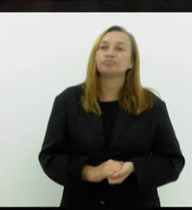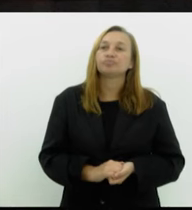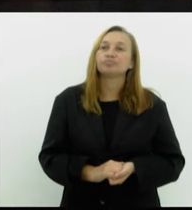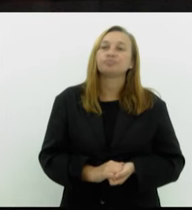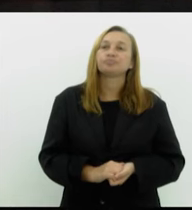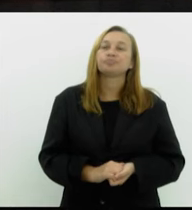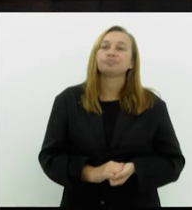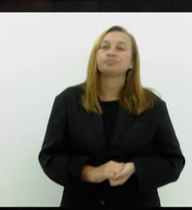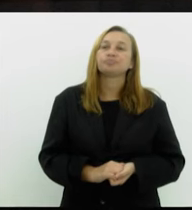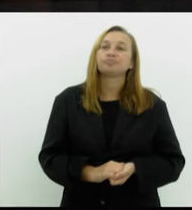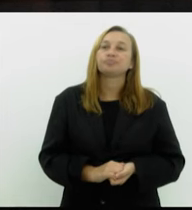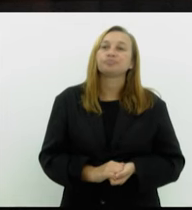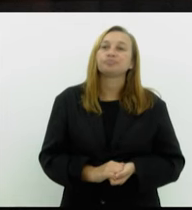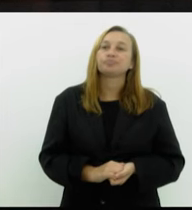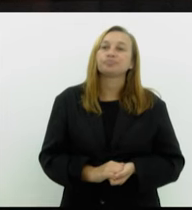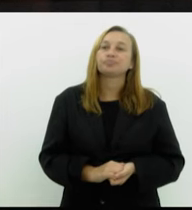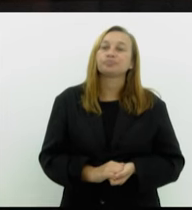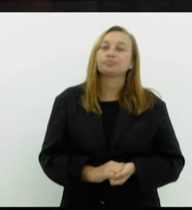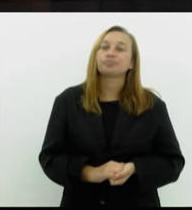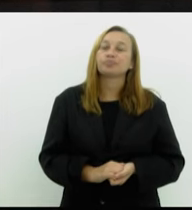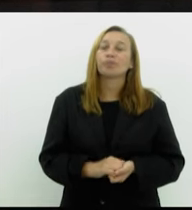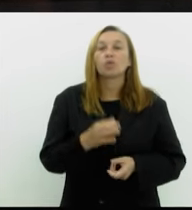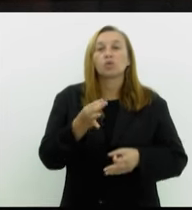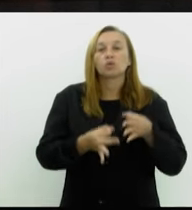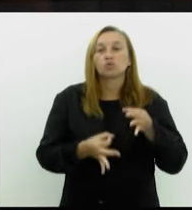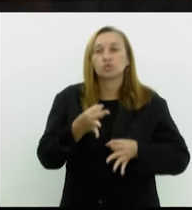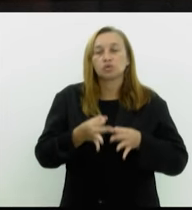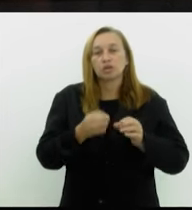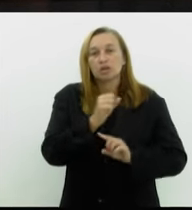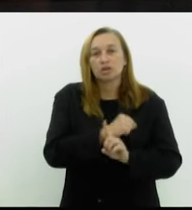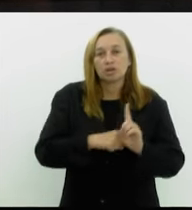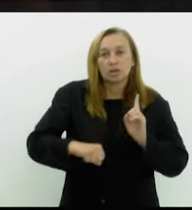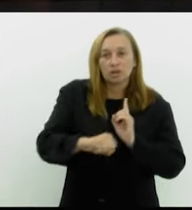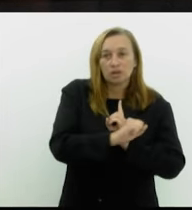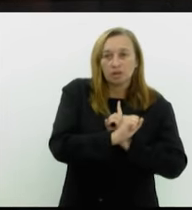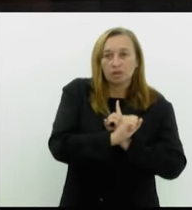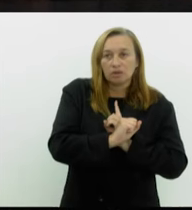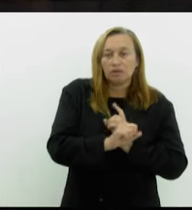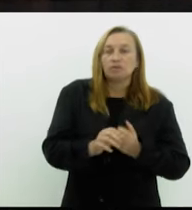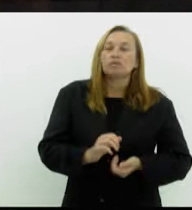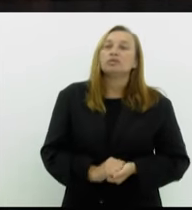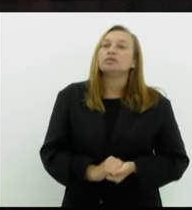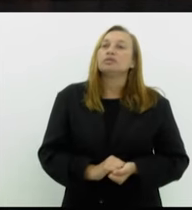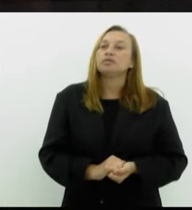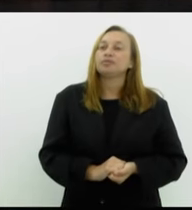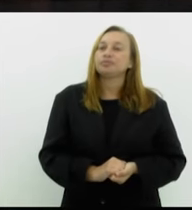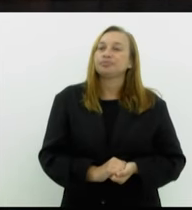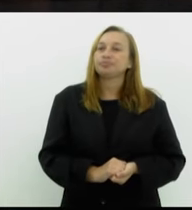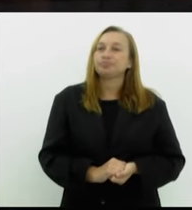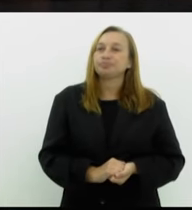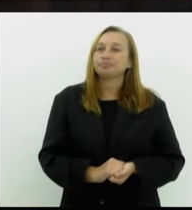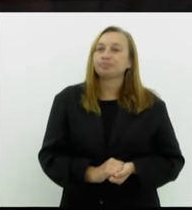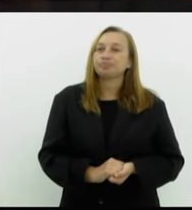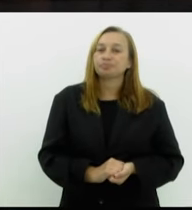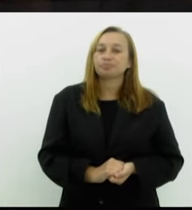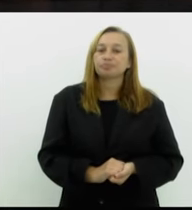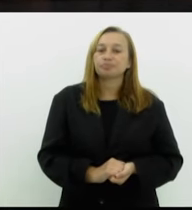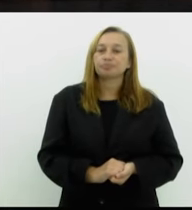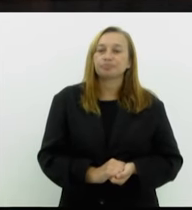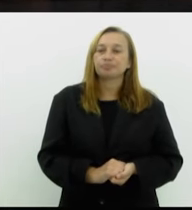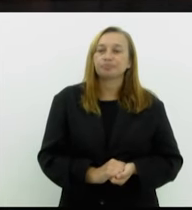que se faça justiça social. E justiça social se